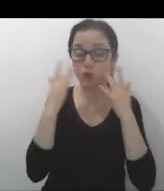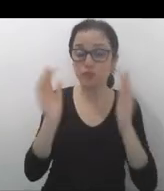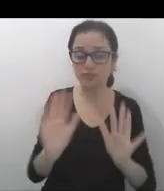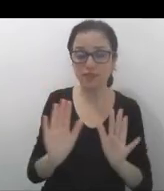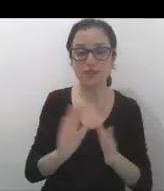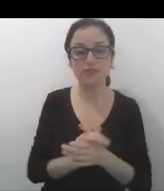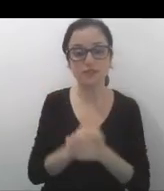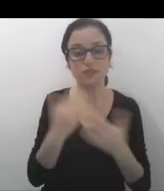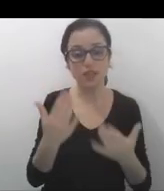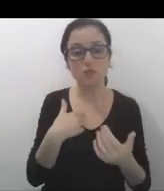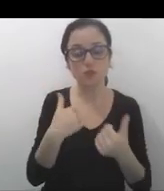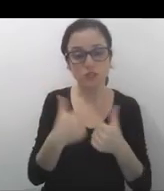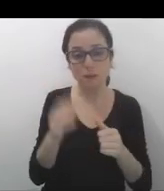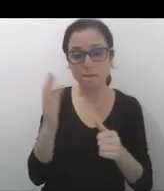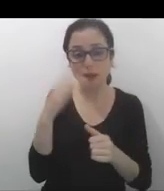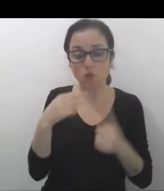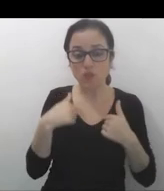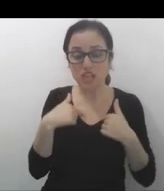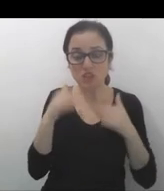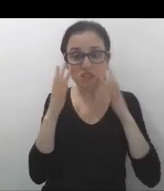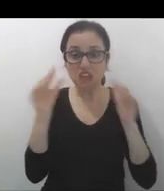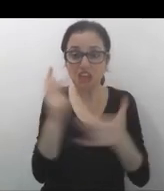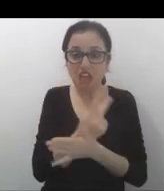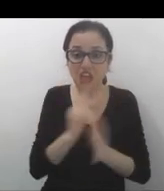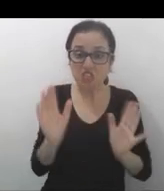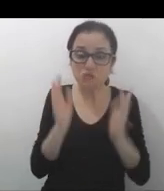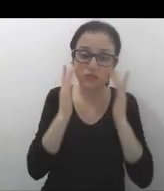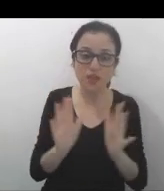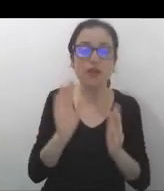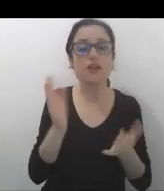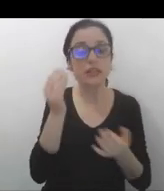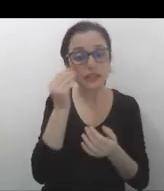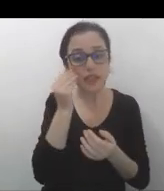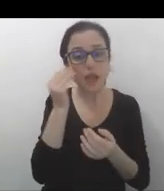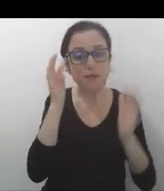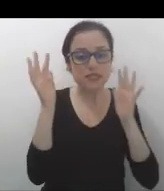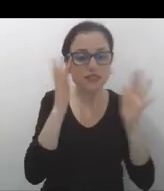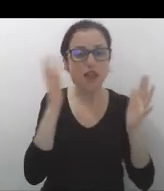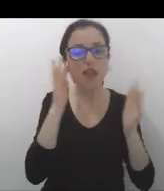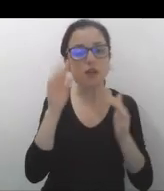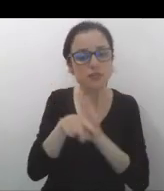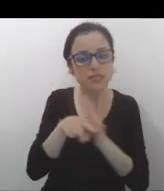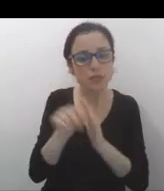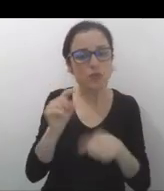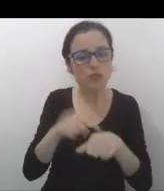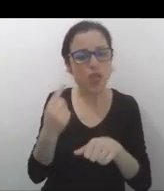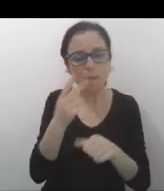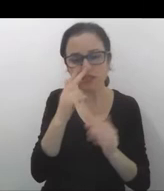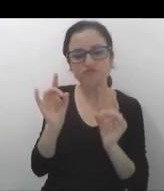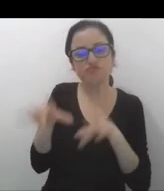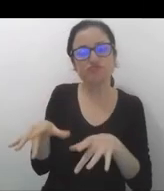né? Não sei, isso eu tô aqui sendo maldosa, mas enfim, né? Tô tentando pensar por